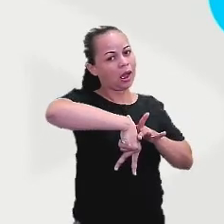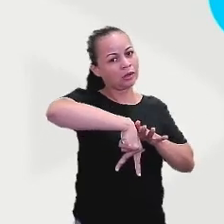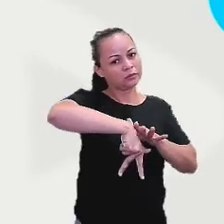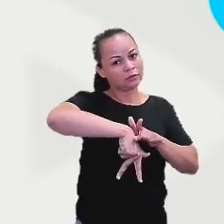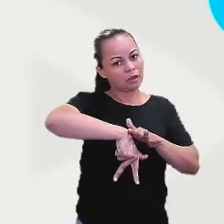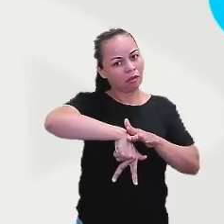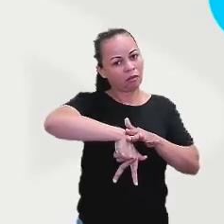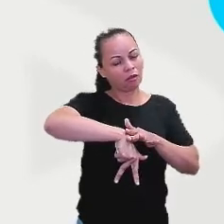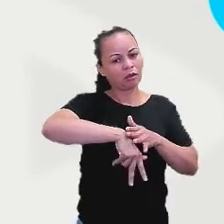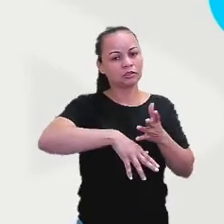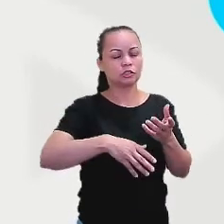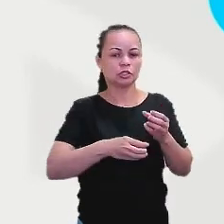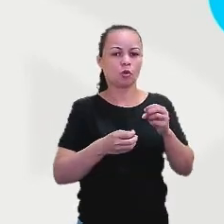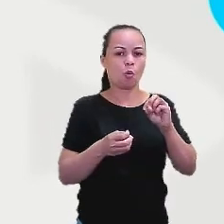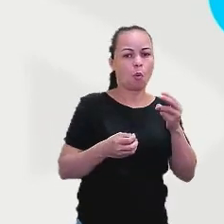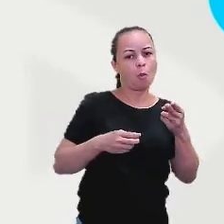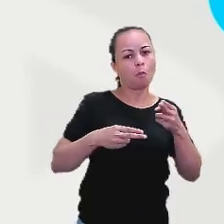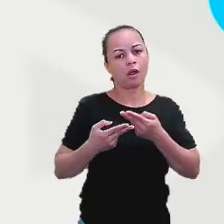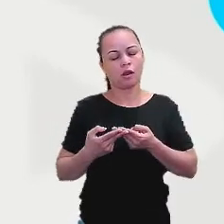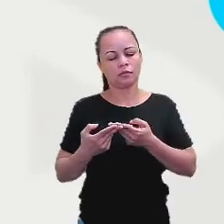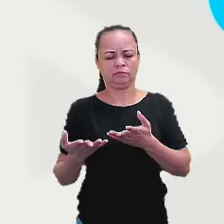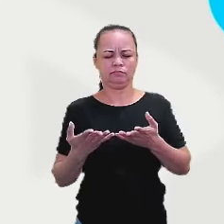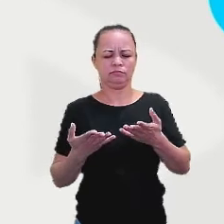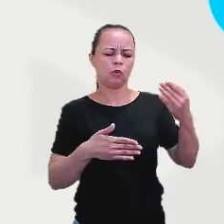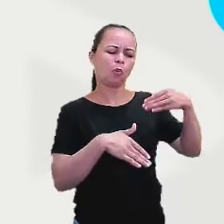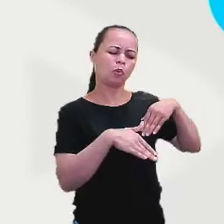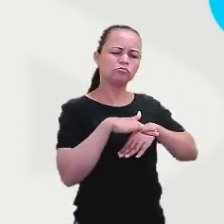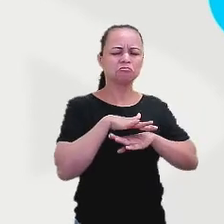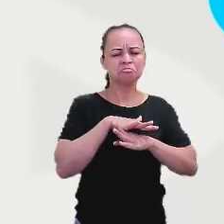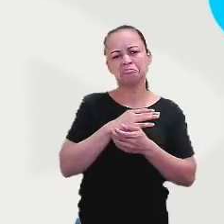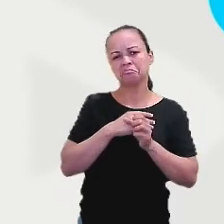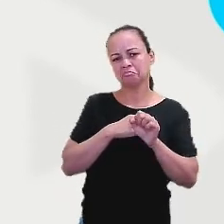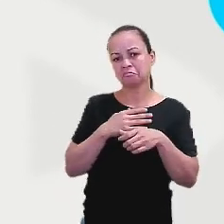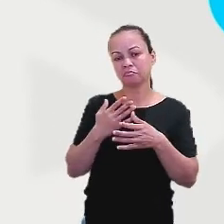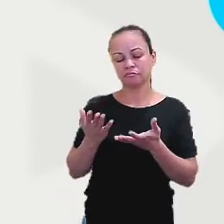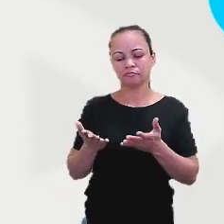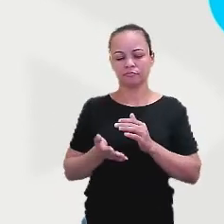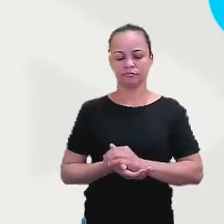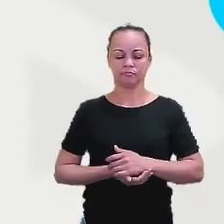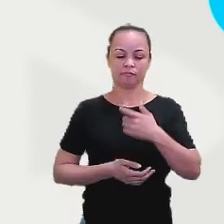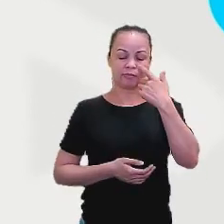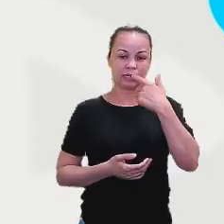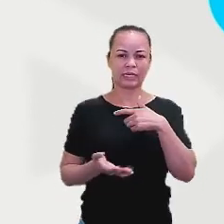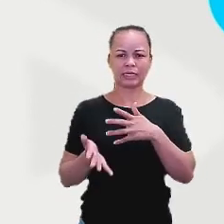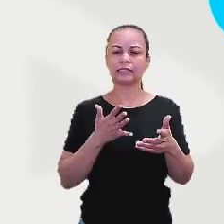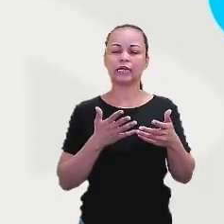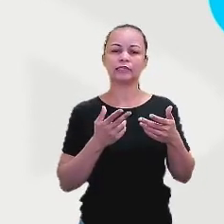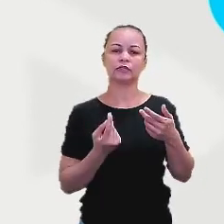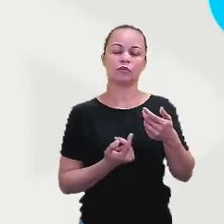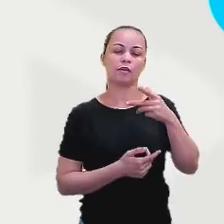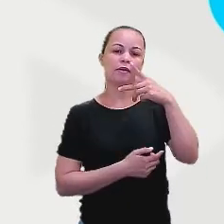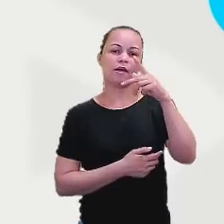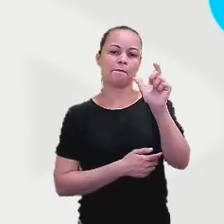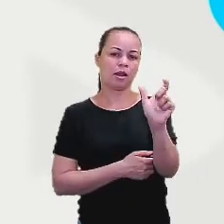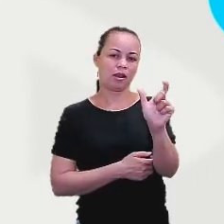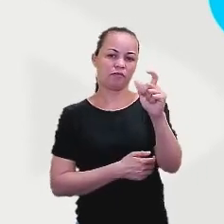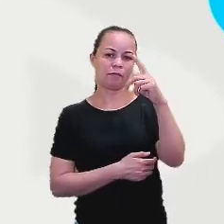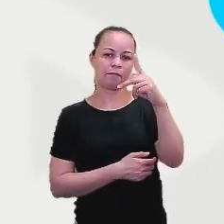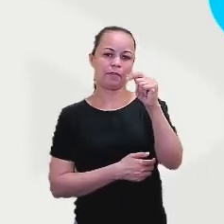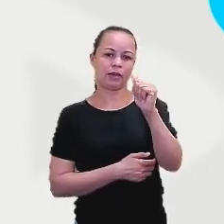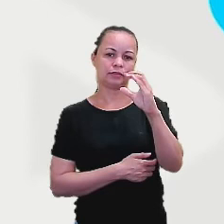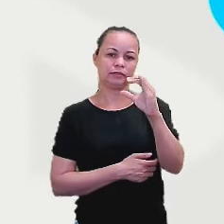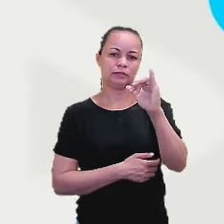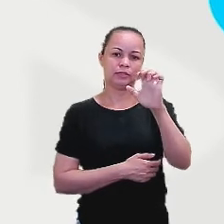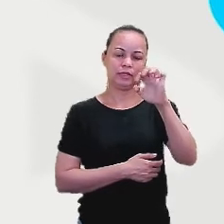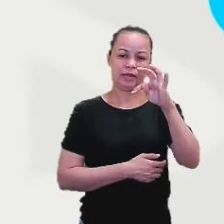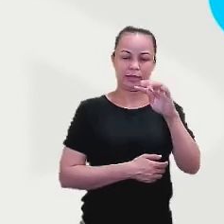ou com intenção ou não, diz, né? Costumo ser. No caso, tratando aí a palavra paciente como adjetivo, né?